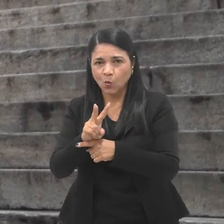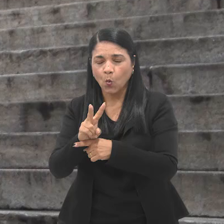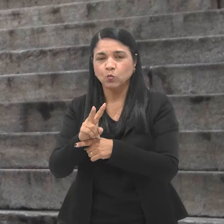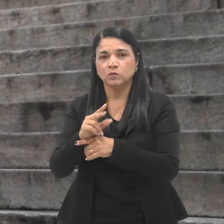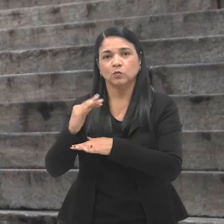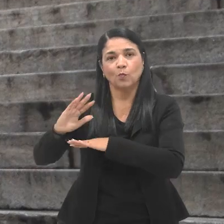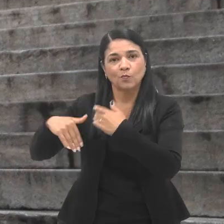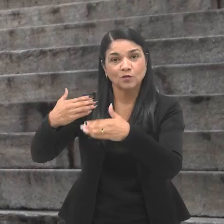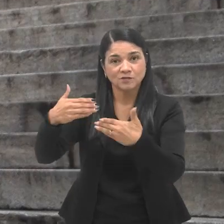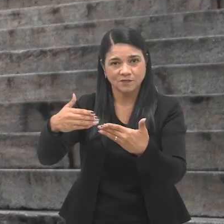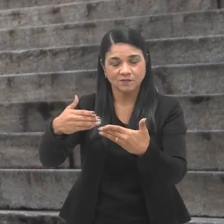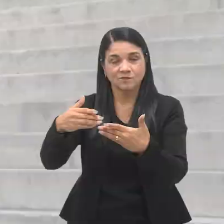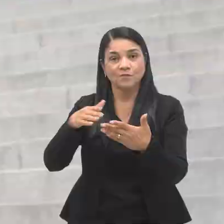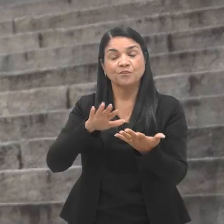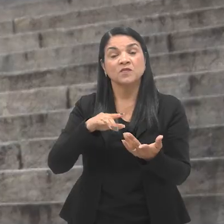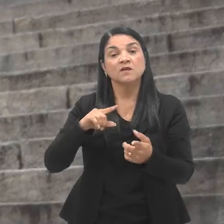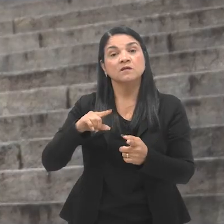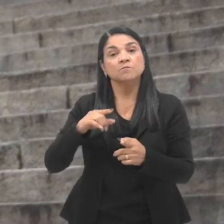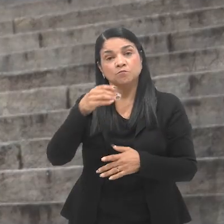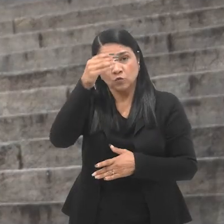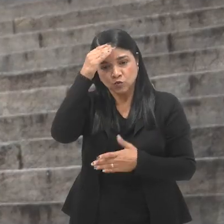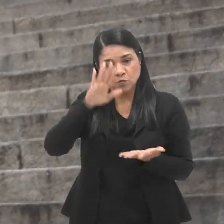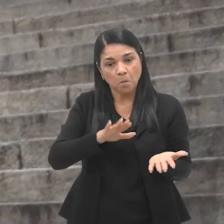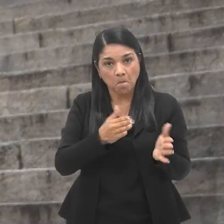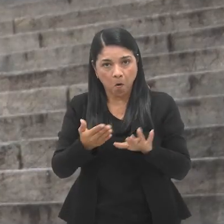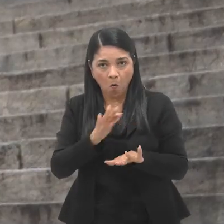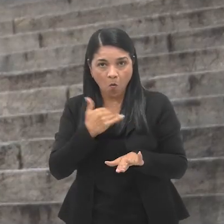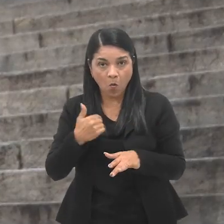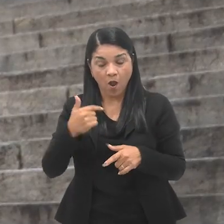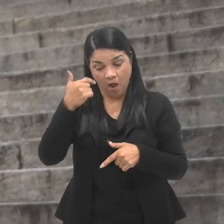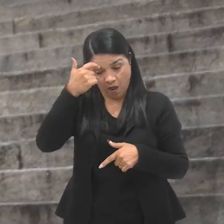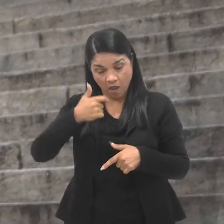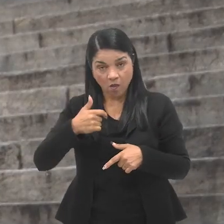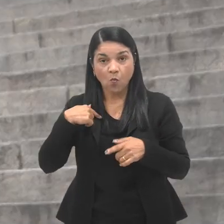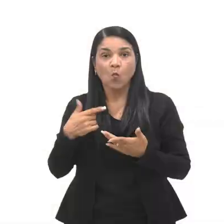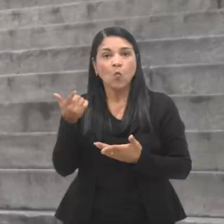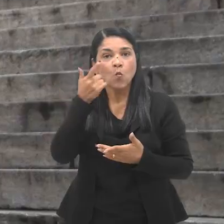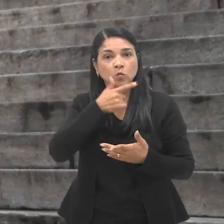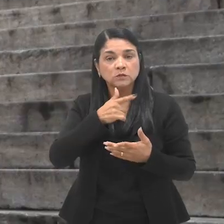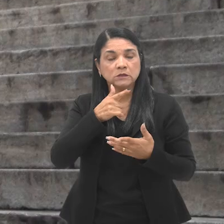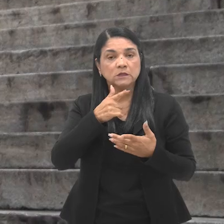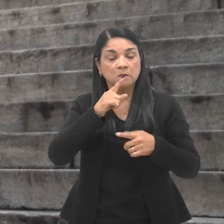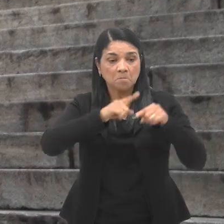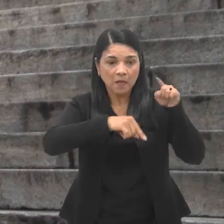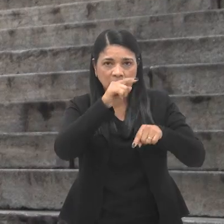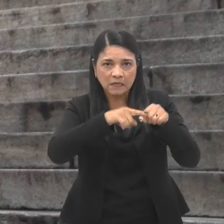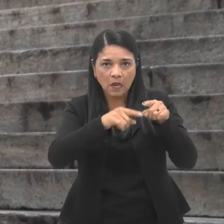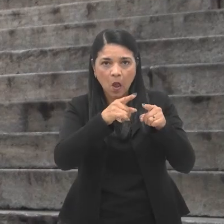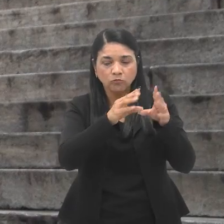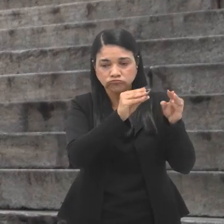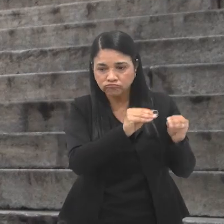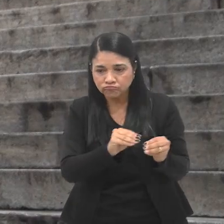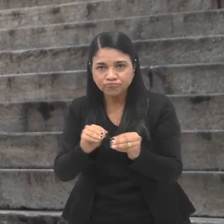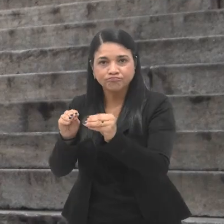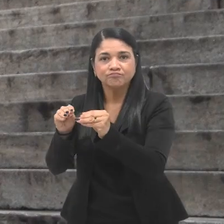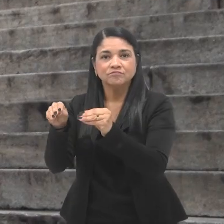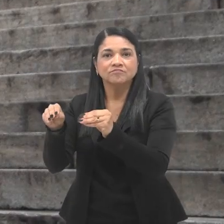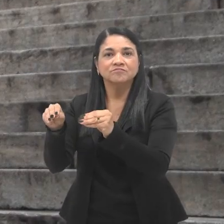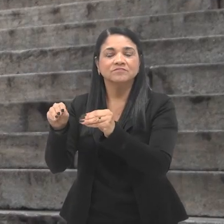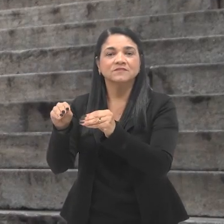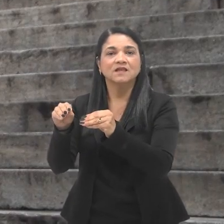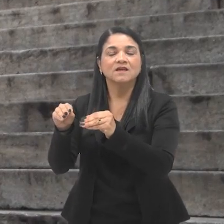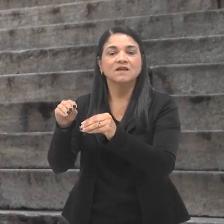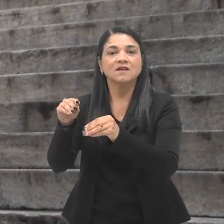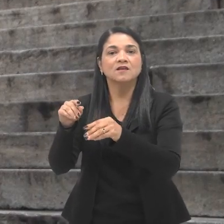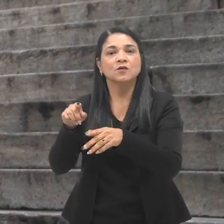tomando conta desse processo todo. Thales Memória faleceu e eu, recentemente, consegui levar todos para o núcleo de